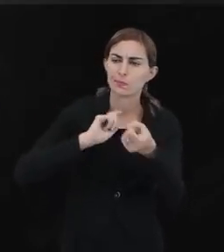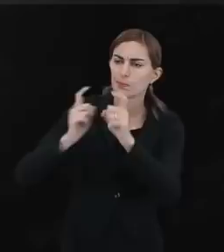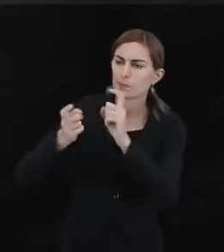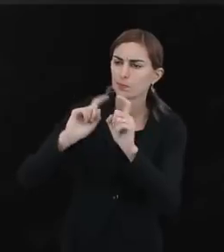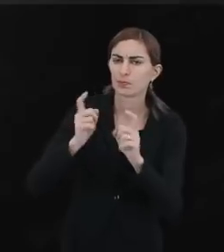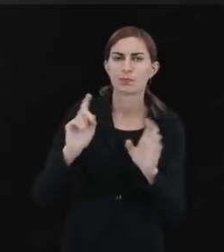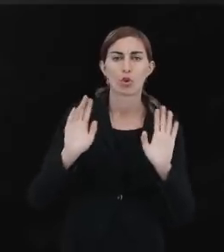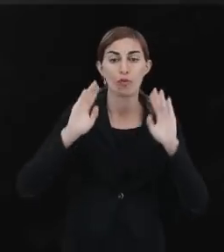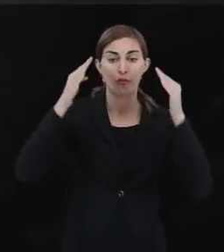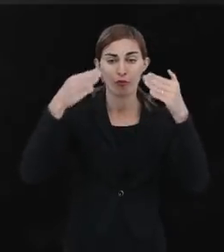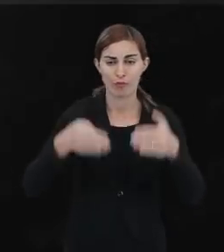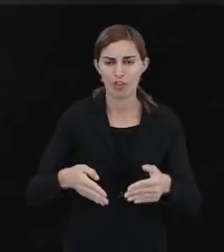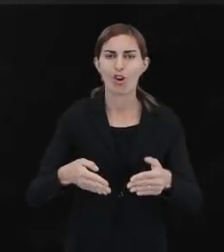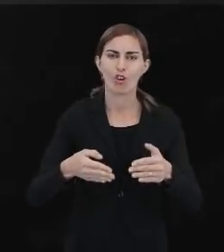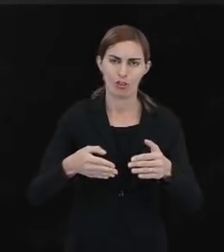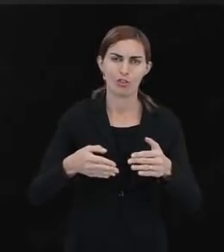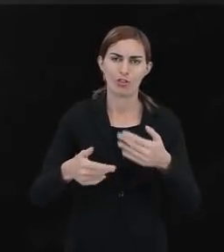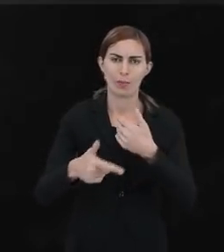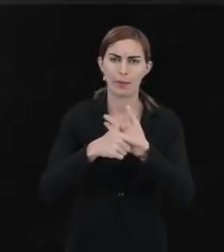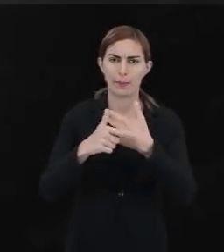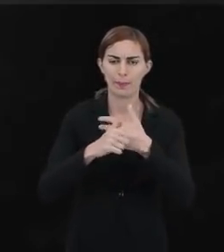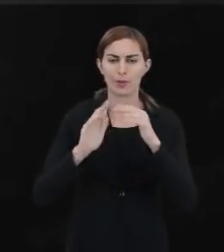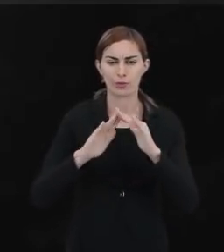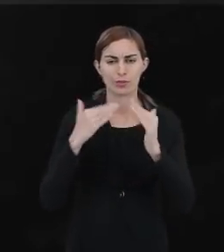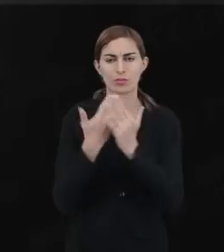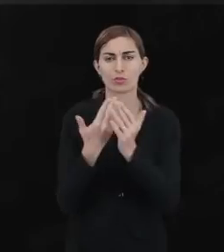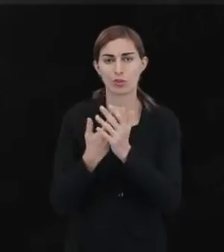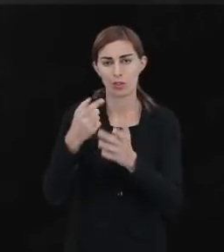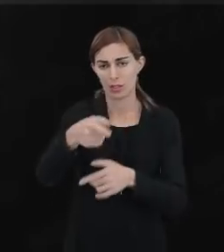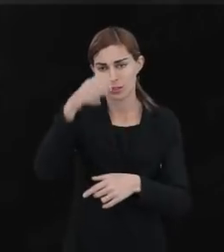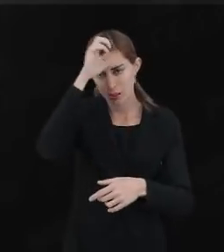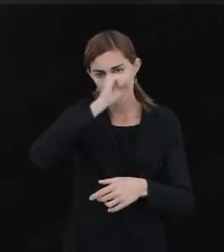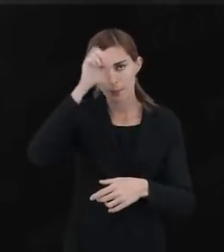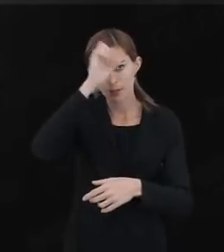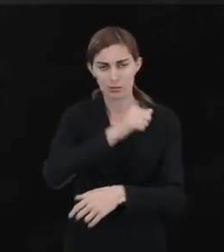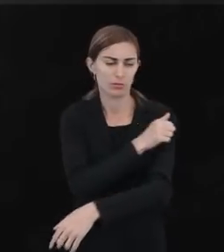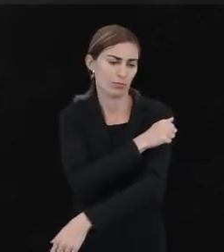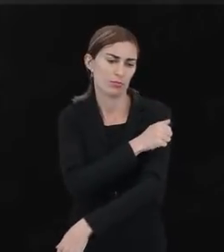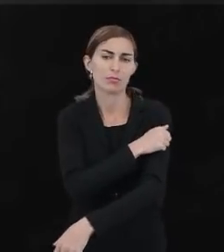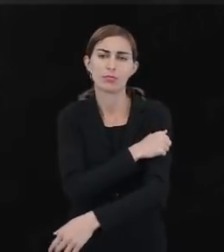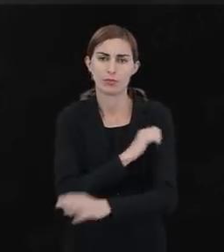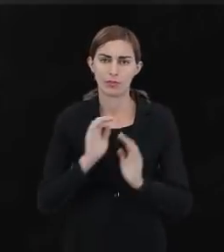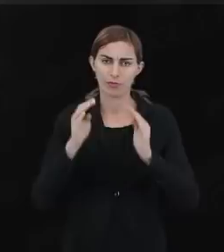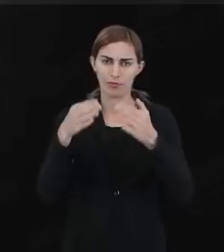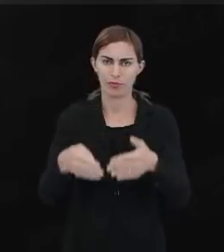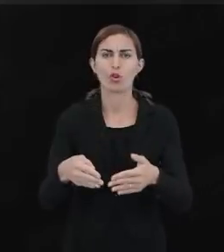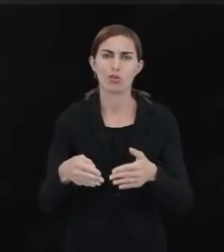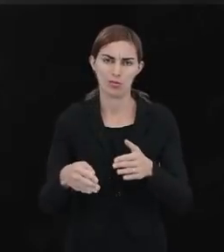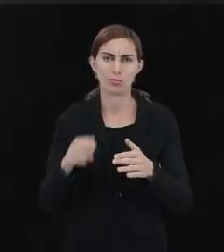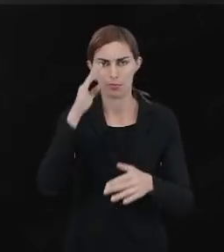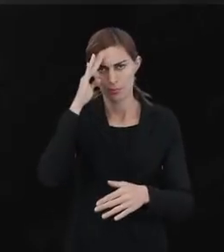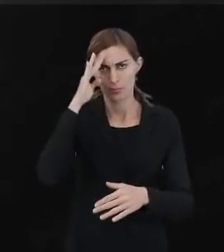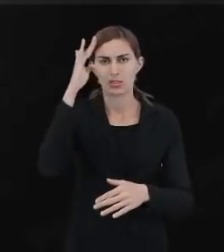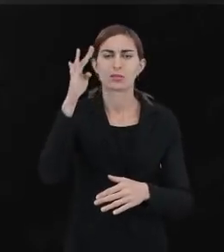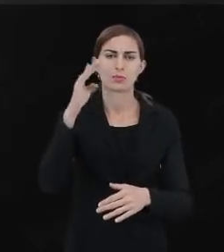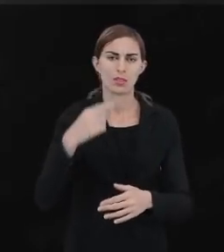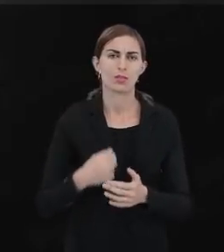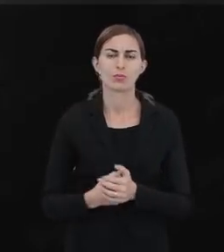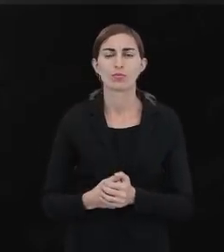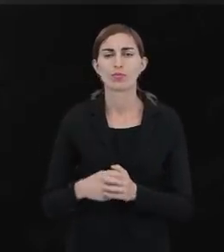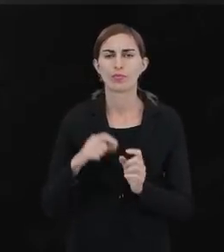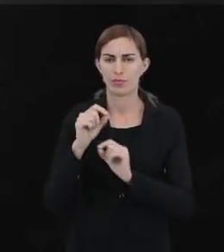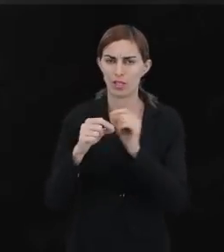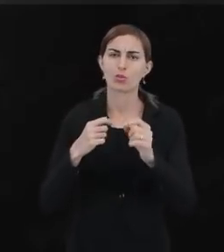em torno da função social da escola em torno do aprendizado dos estudantes que é um elemento chave que a gente não pode deixar de pensar